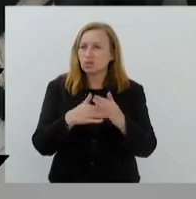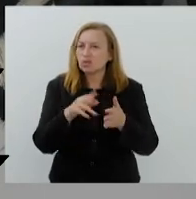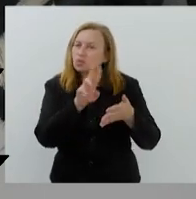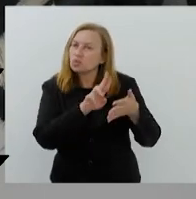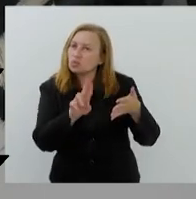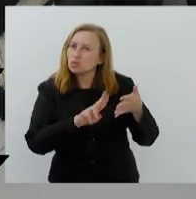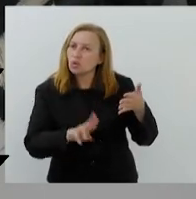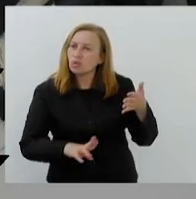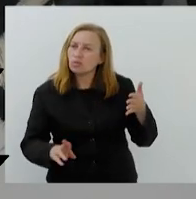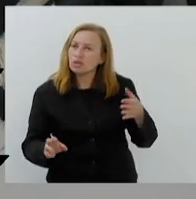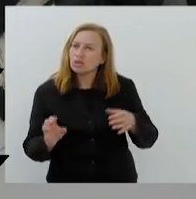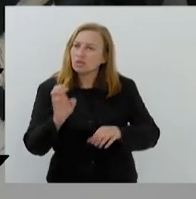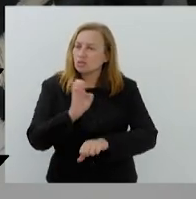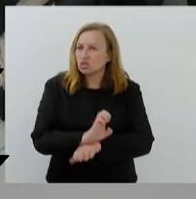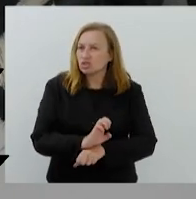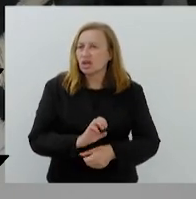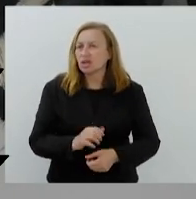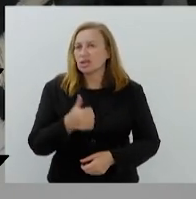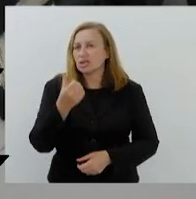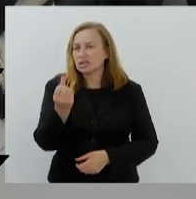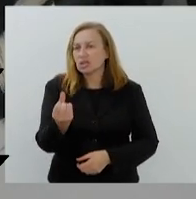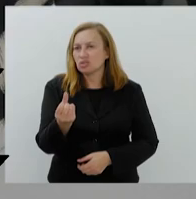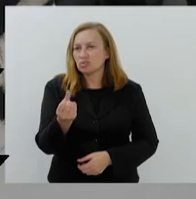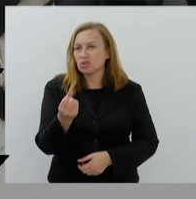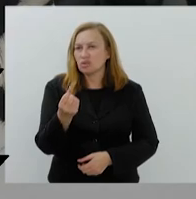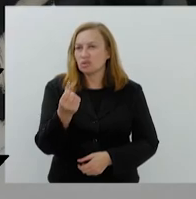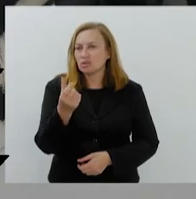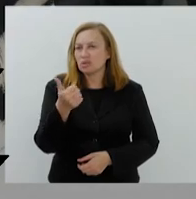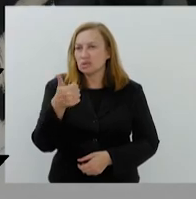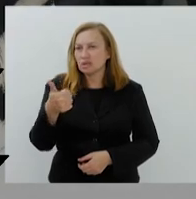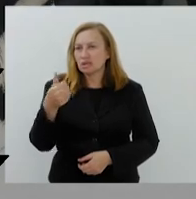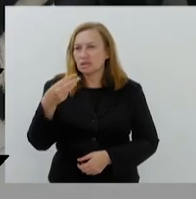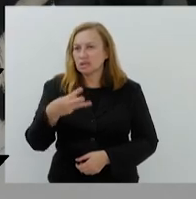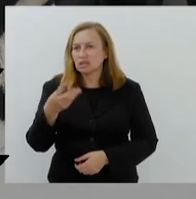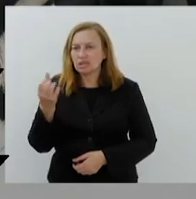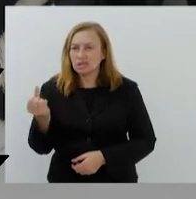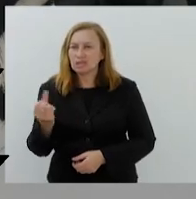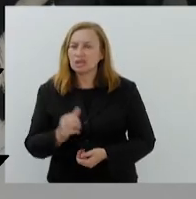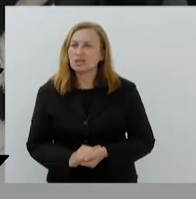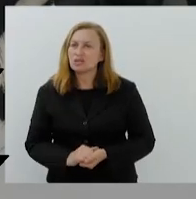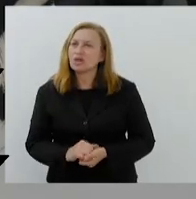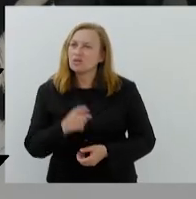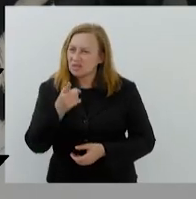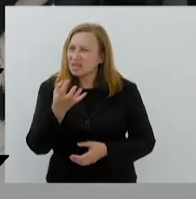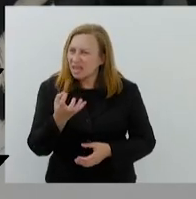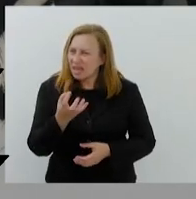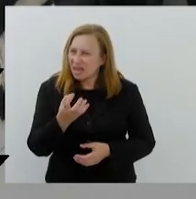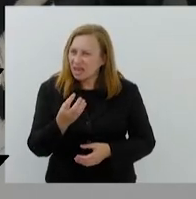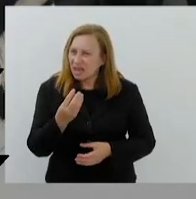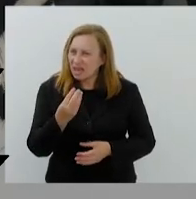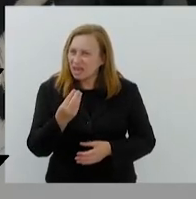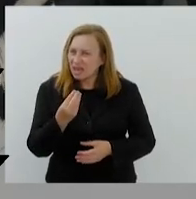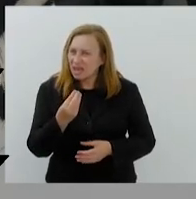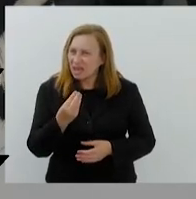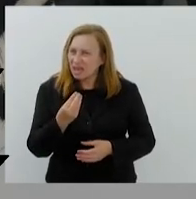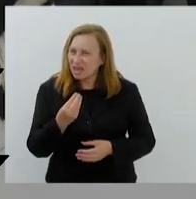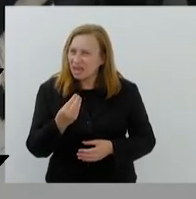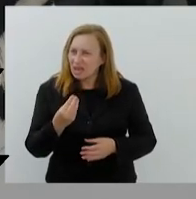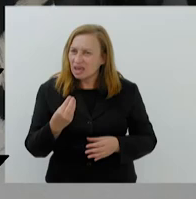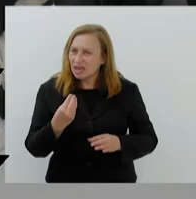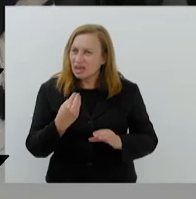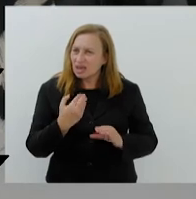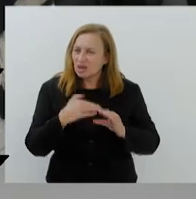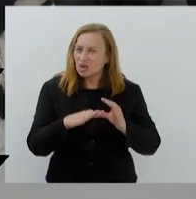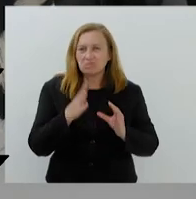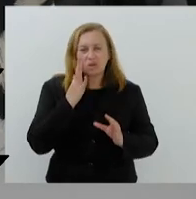nomes no Estado. Essa lei 6.036. Sim, você quer remeter a lei? Que altere a lei 6.036. Não